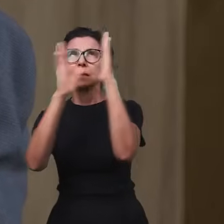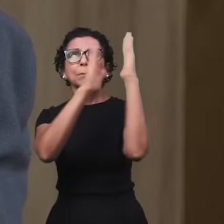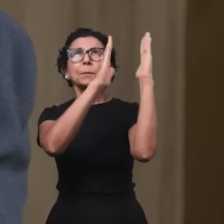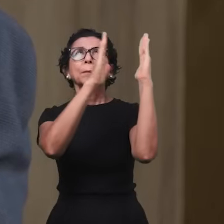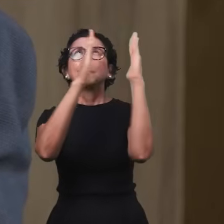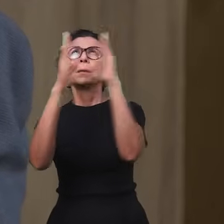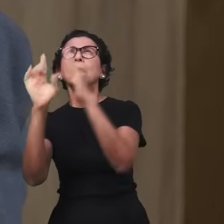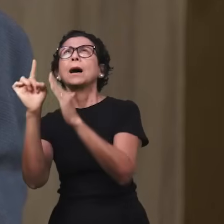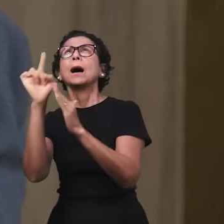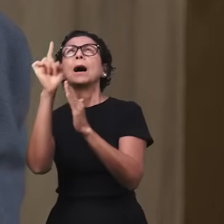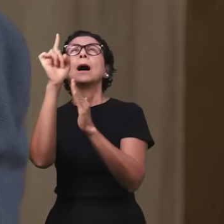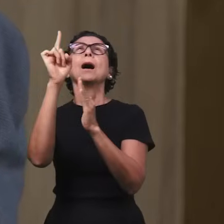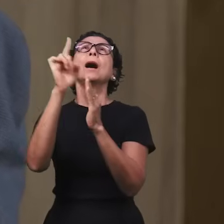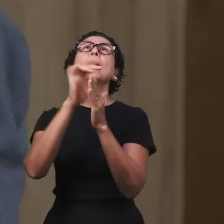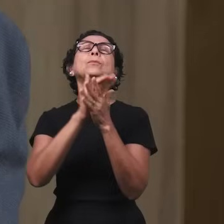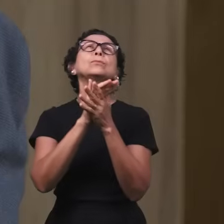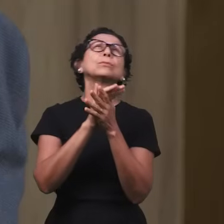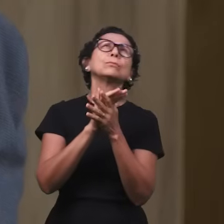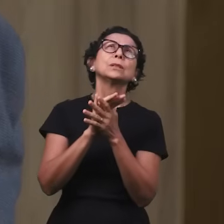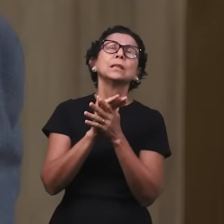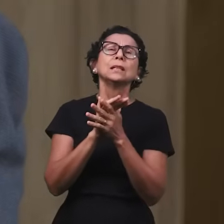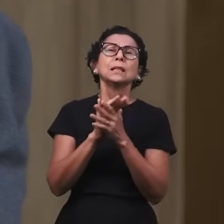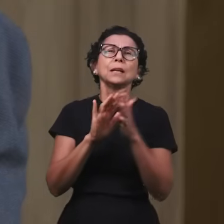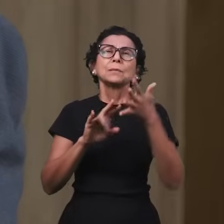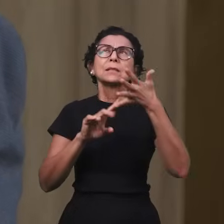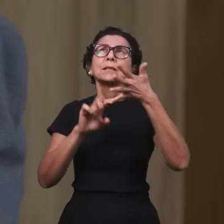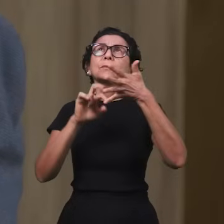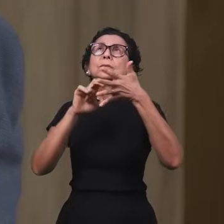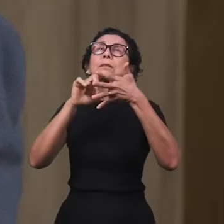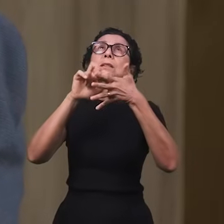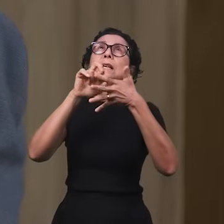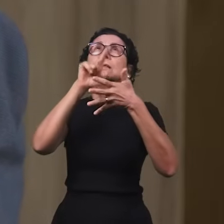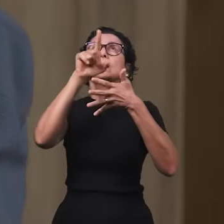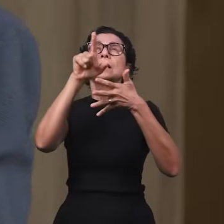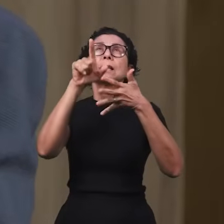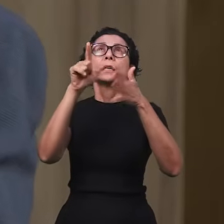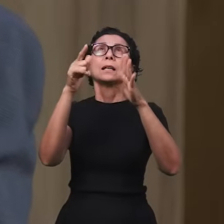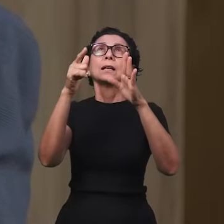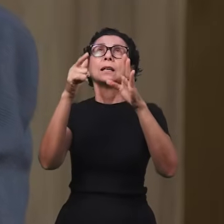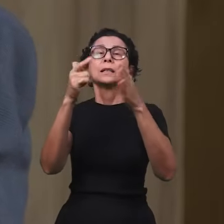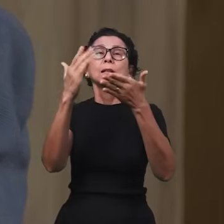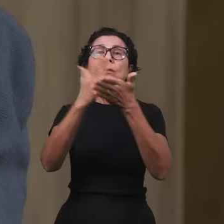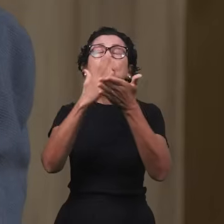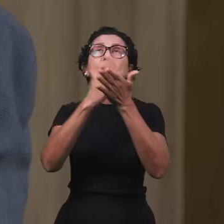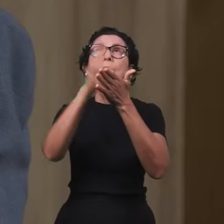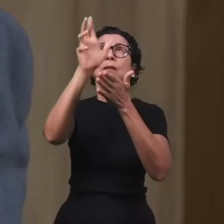vendo aqueles livros ali? Quem passou aqui há 30 anos atrás estudou nos mesmos livros. Aí eu tive uma